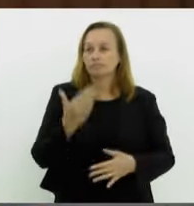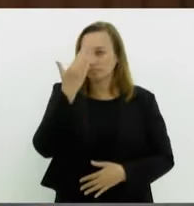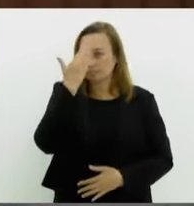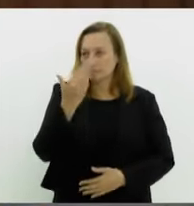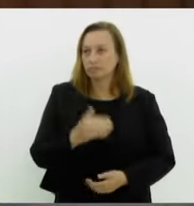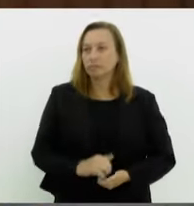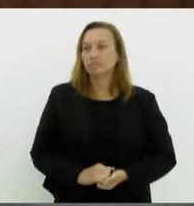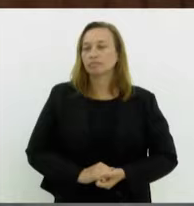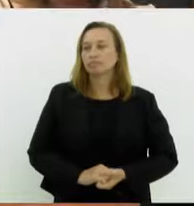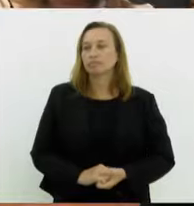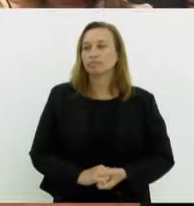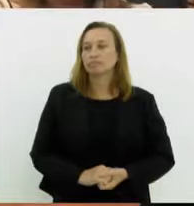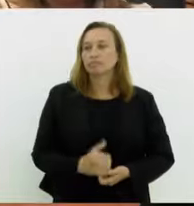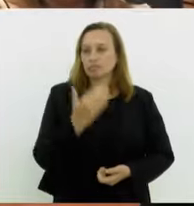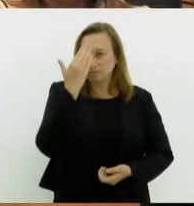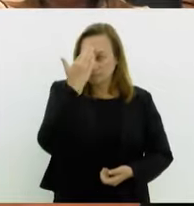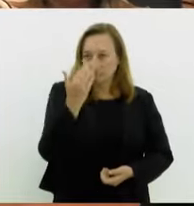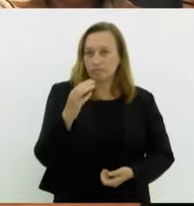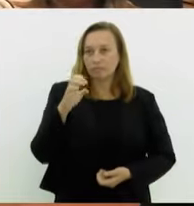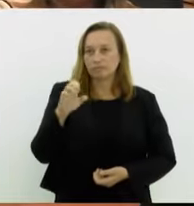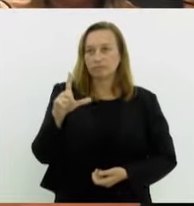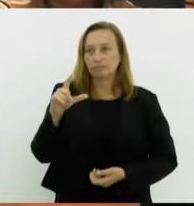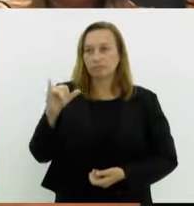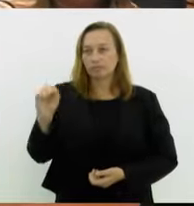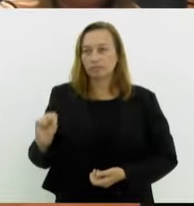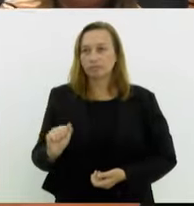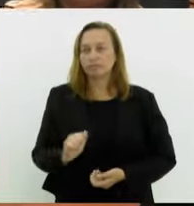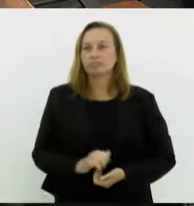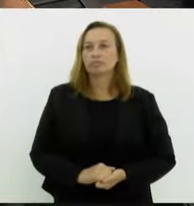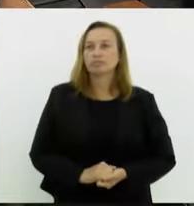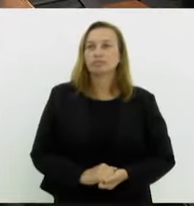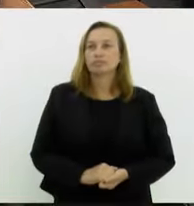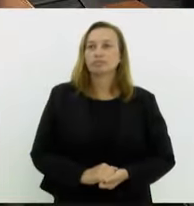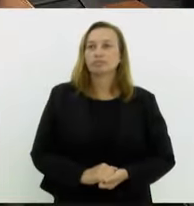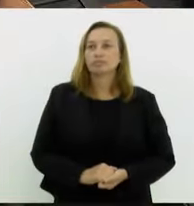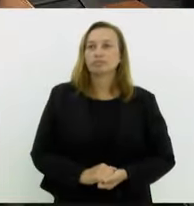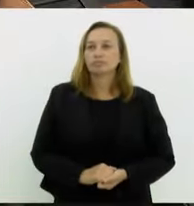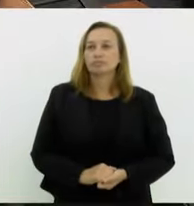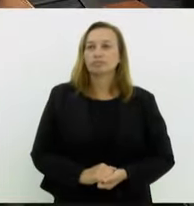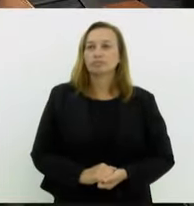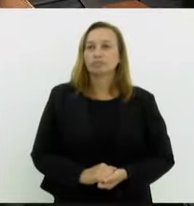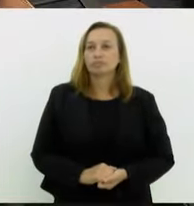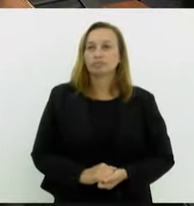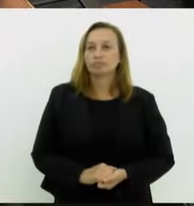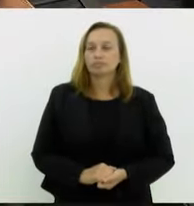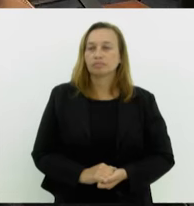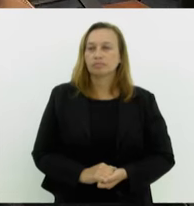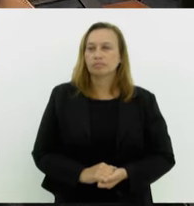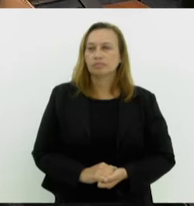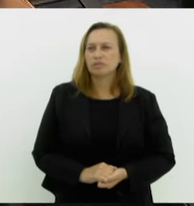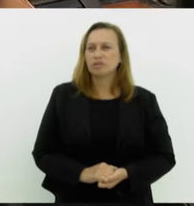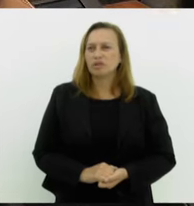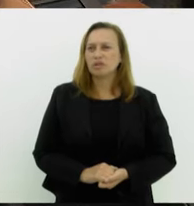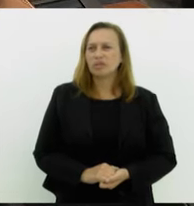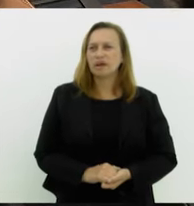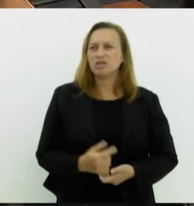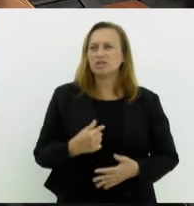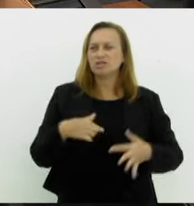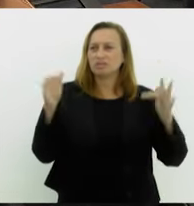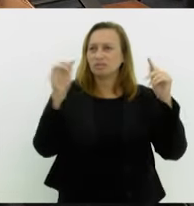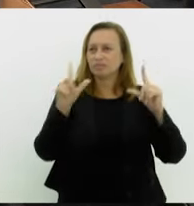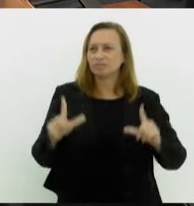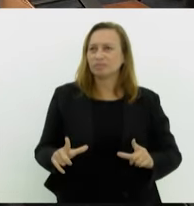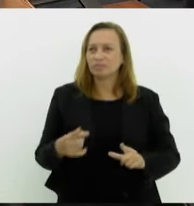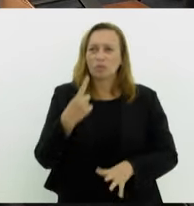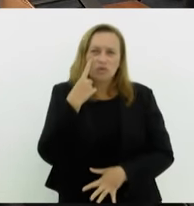obrigada obrigada Elô olha nossos nosso eu fico super feliz eu vi o